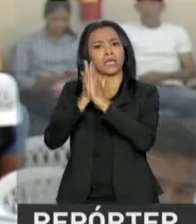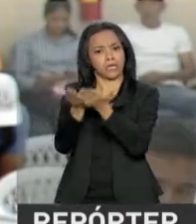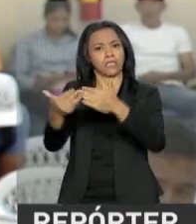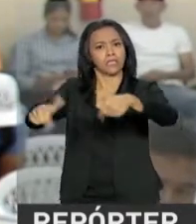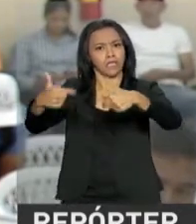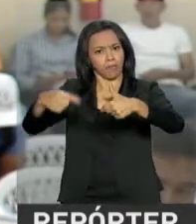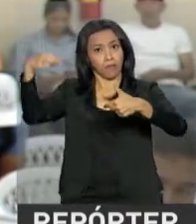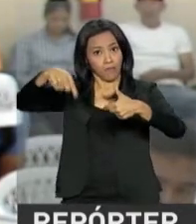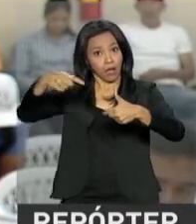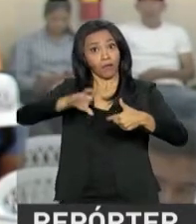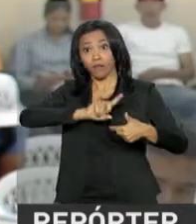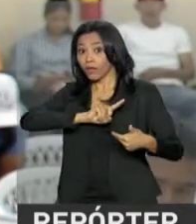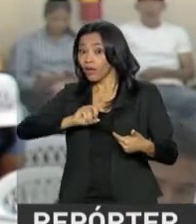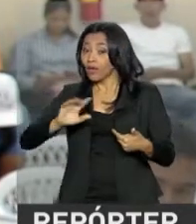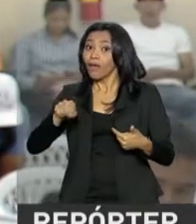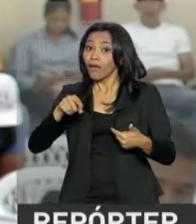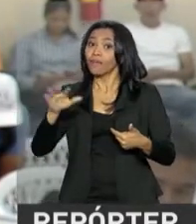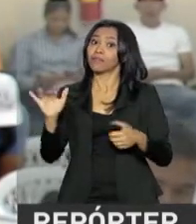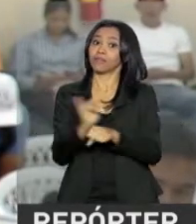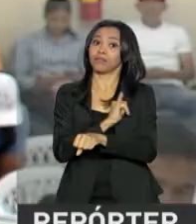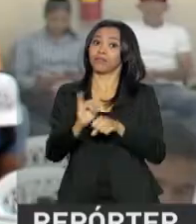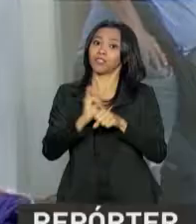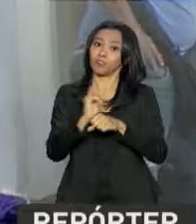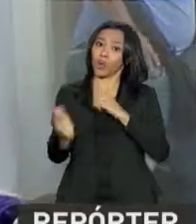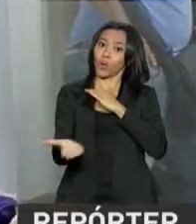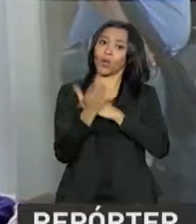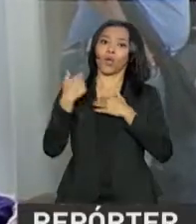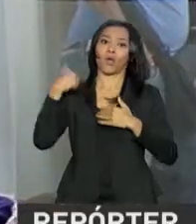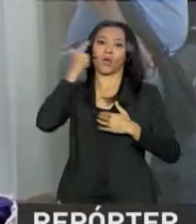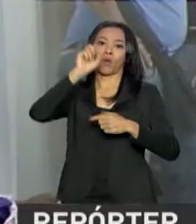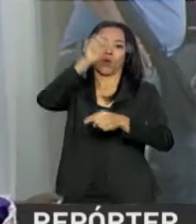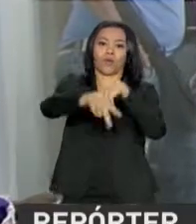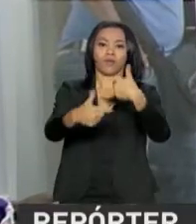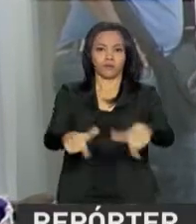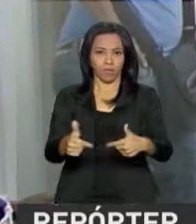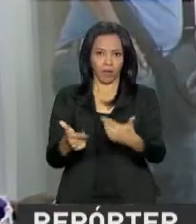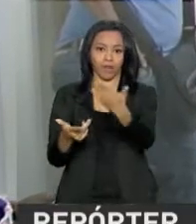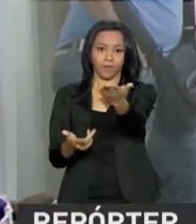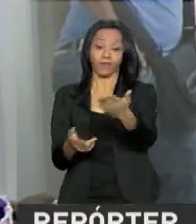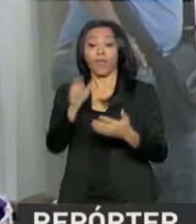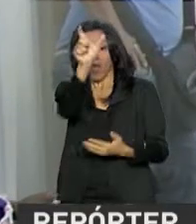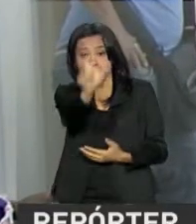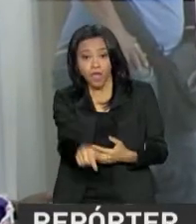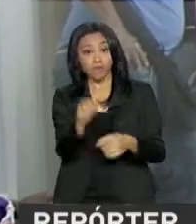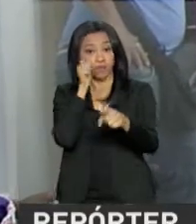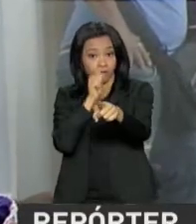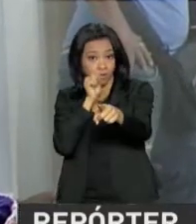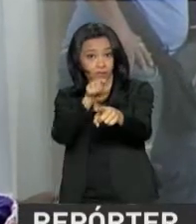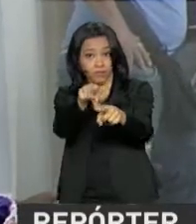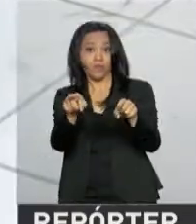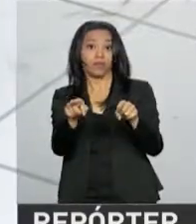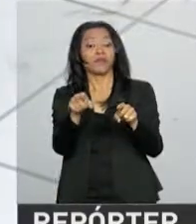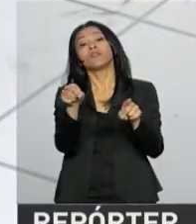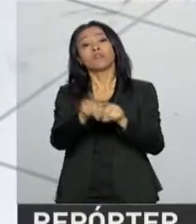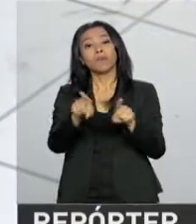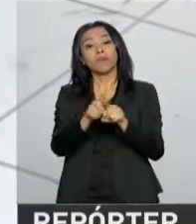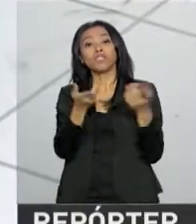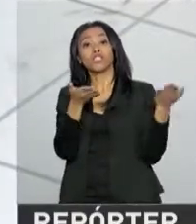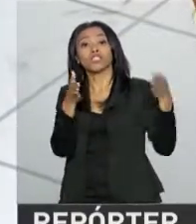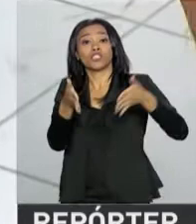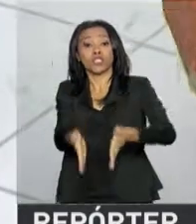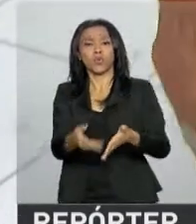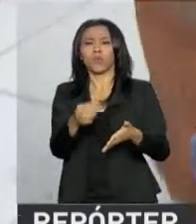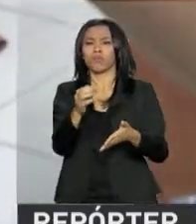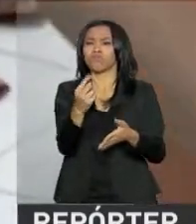uma ferramenta de tudo de integração e de auto suficiência contribuirá também desejo de suas belles ela chegou à boa vista